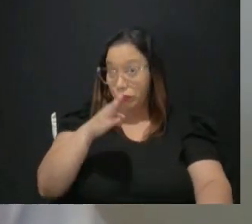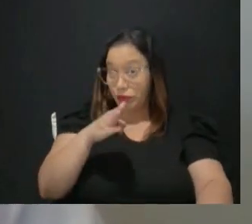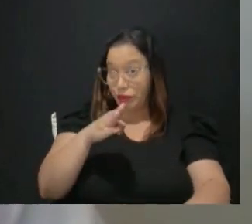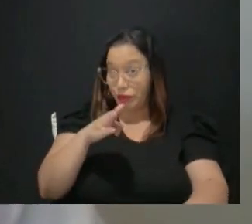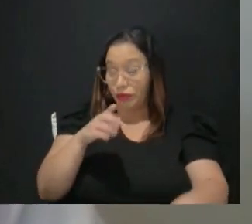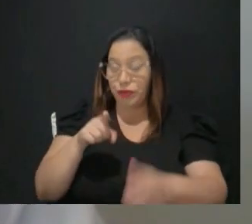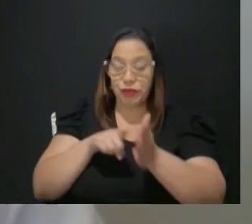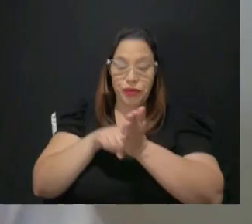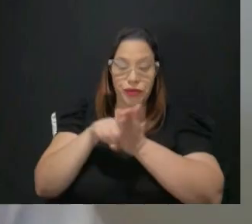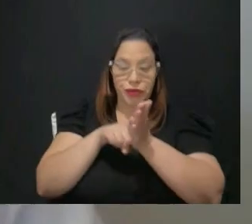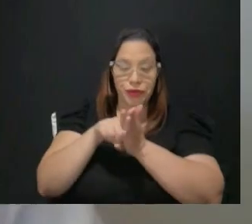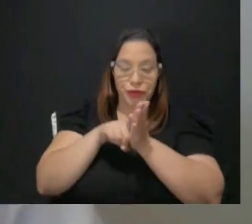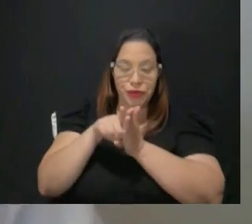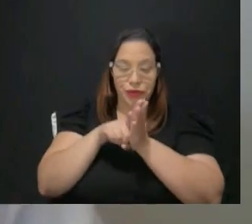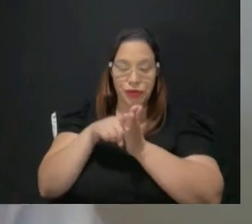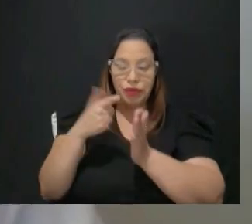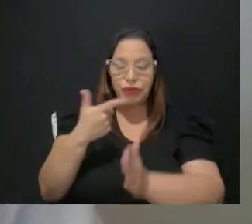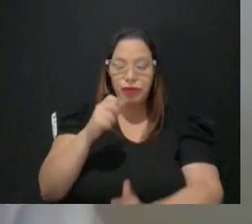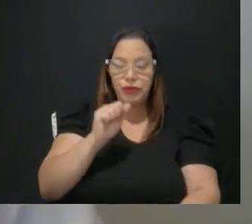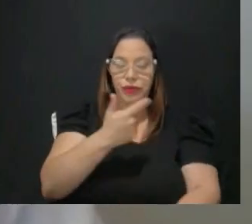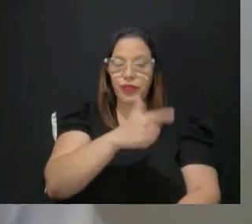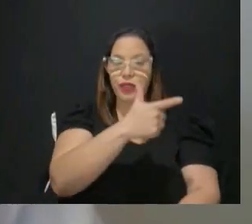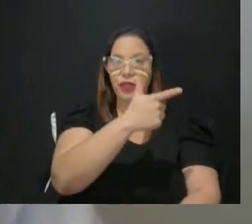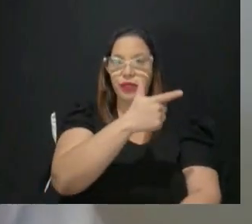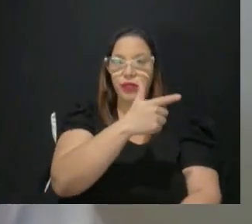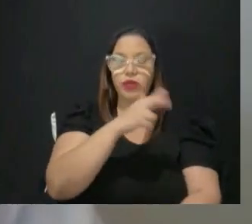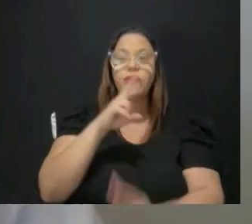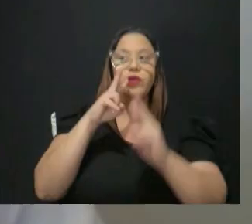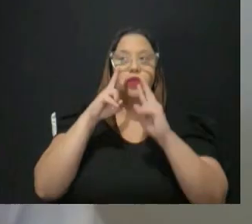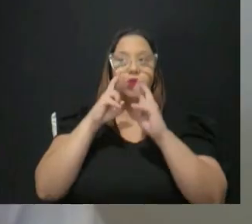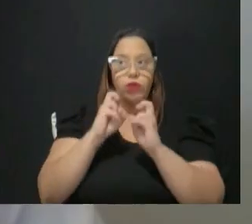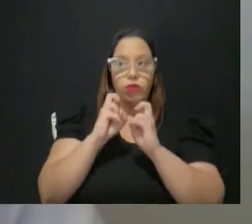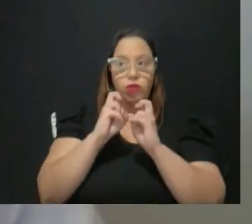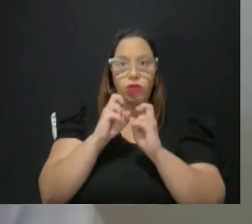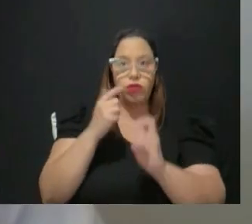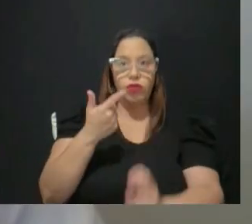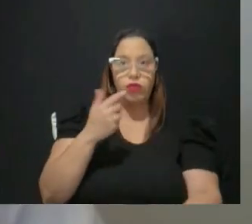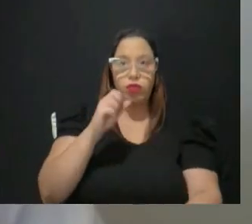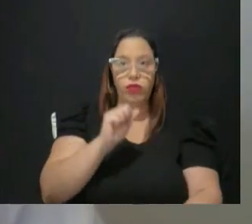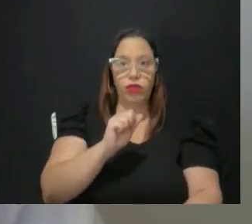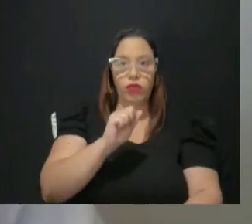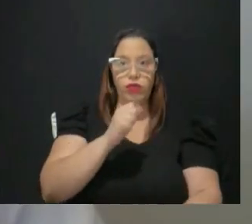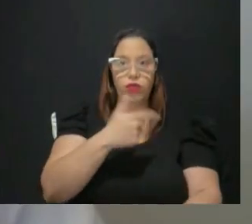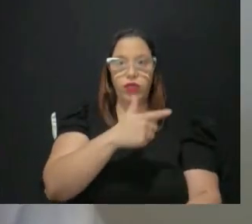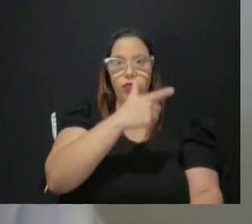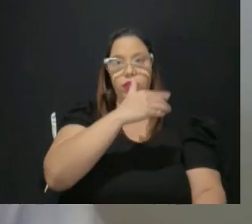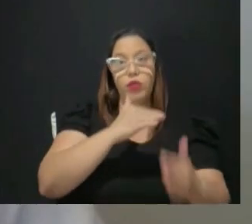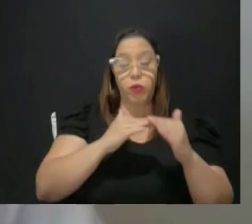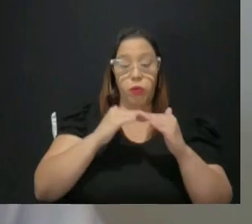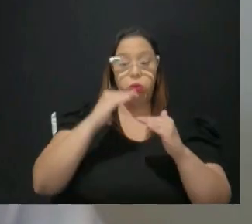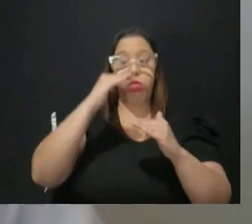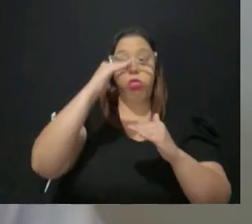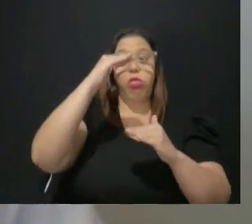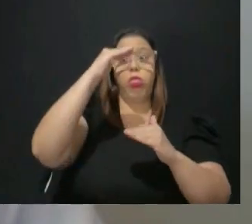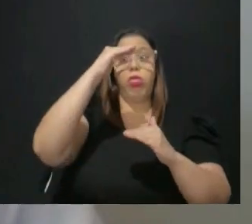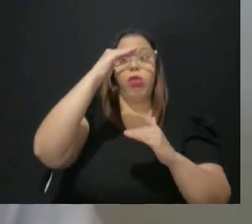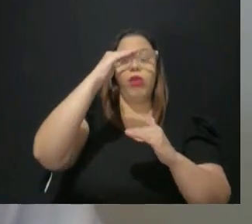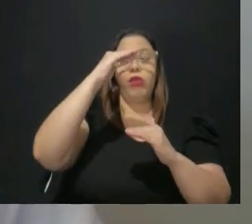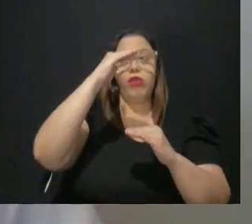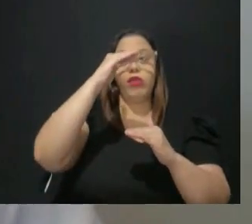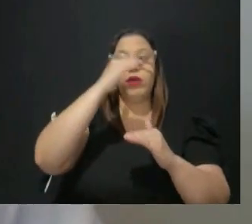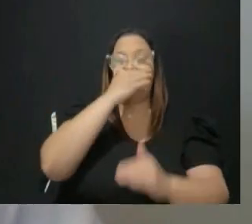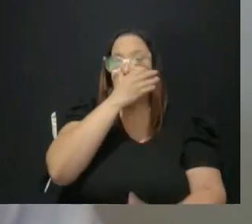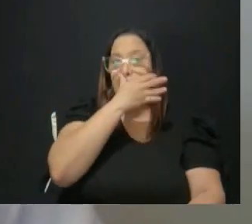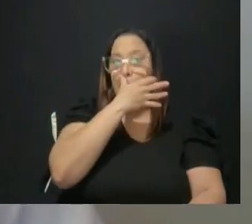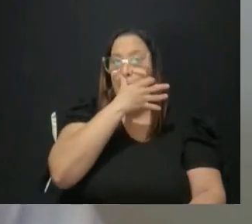nessa pesquisa, a partir de 2022, a gente observou que em 2022 houve um aumento ainda maior e um distanciamento